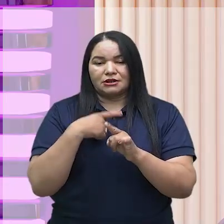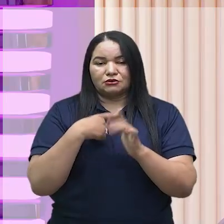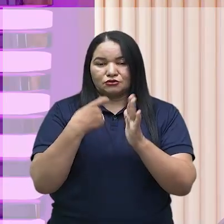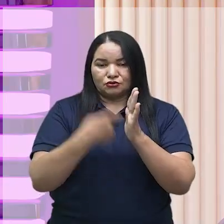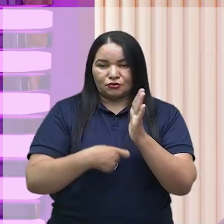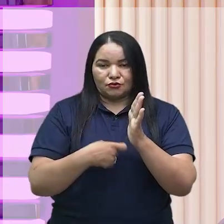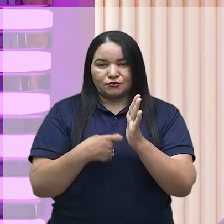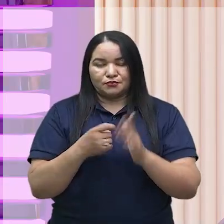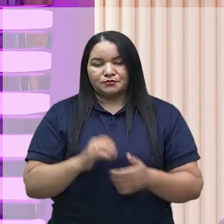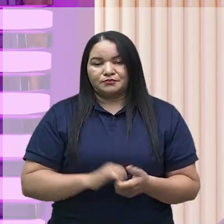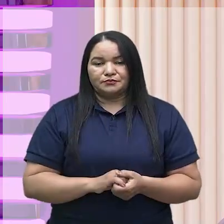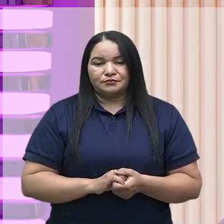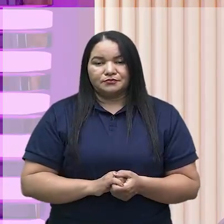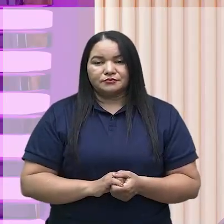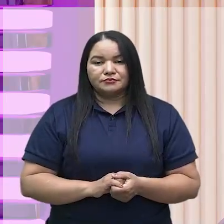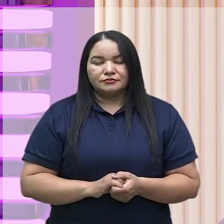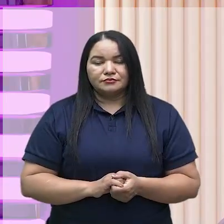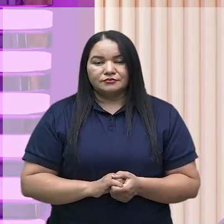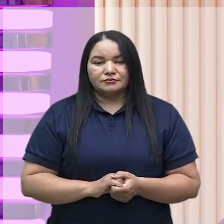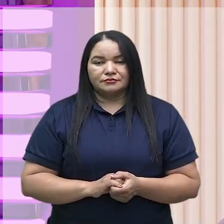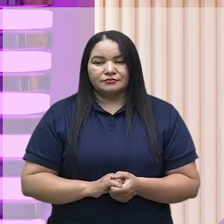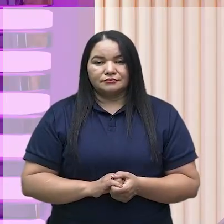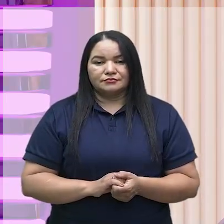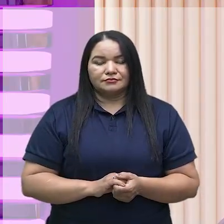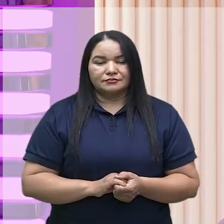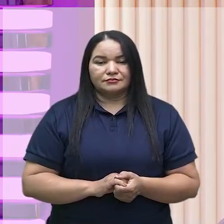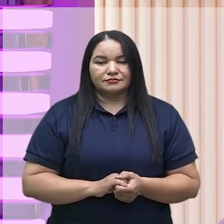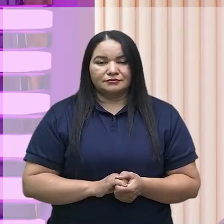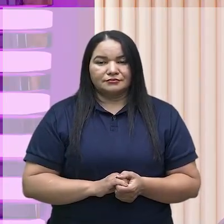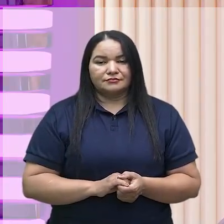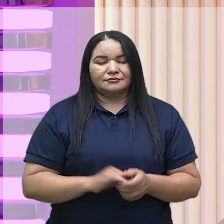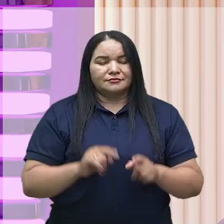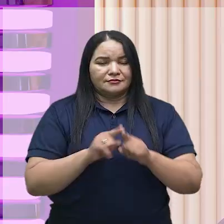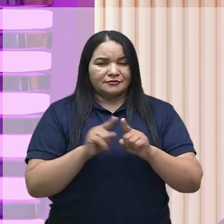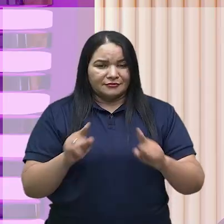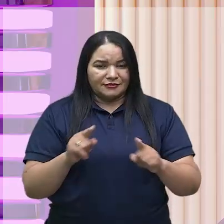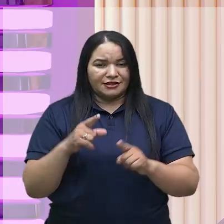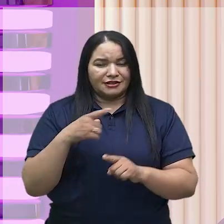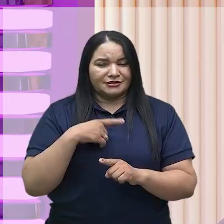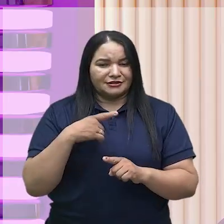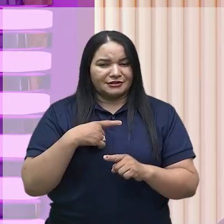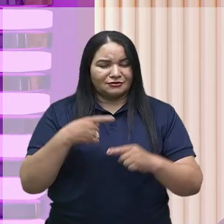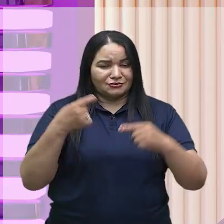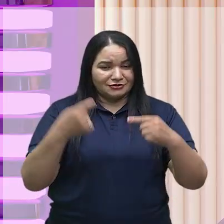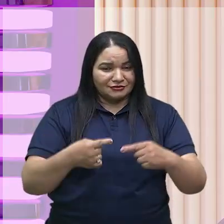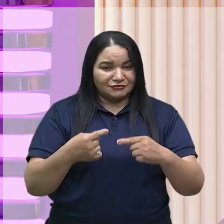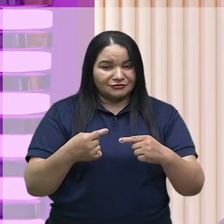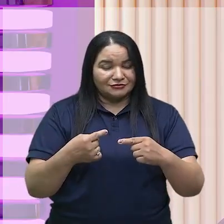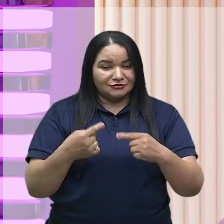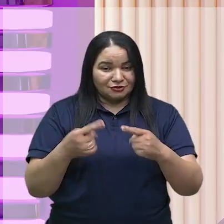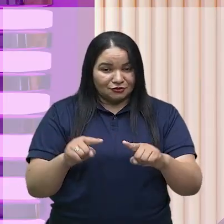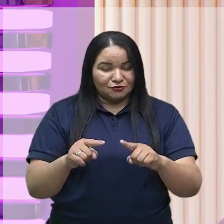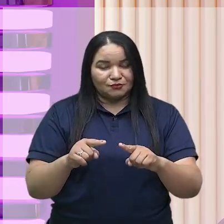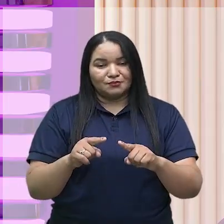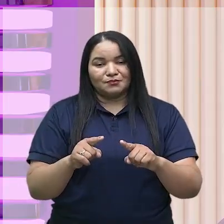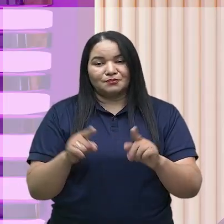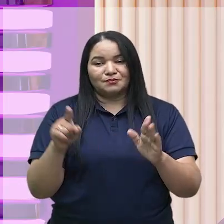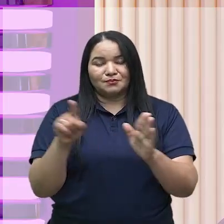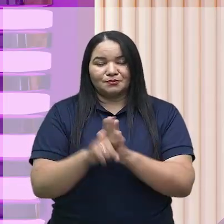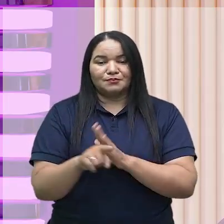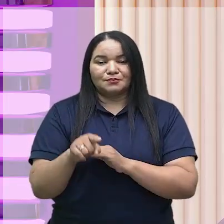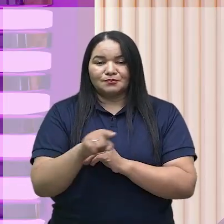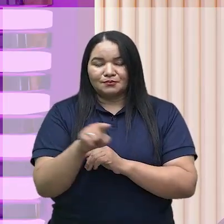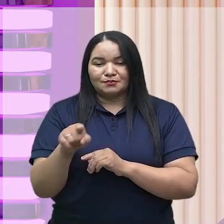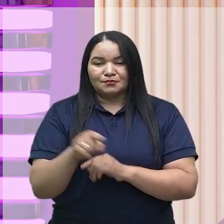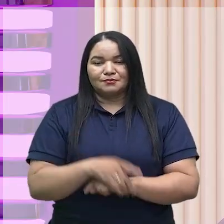gente tem aí um desconto. Nós temos aí um decréscimo. Mas eu tenho aqui um pequeno desafio para ti agora,